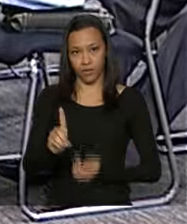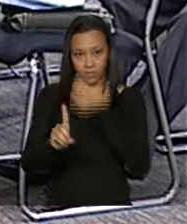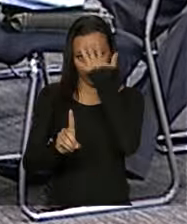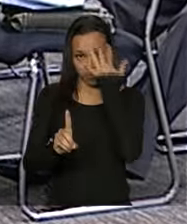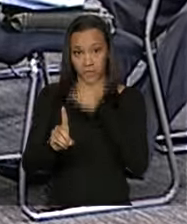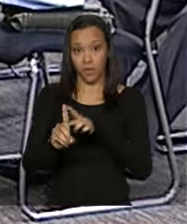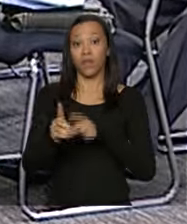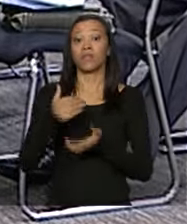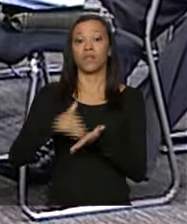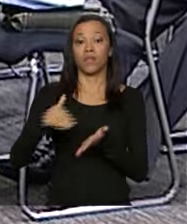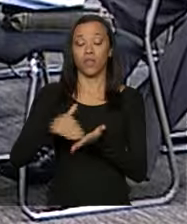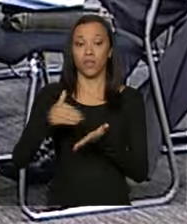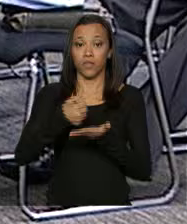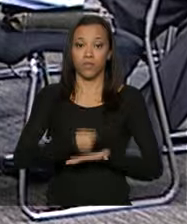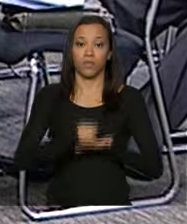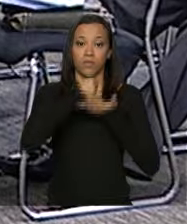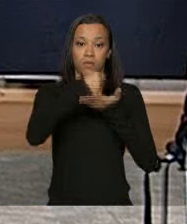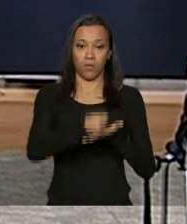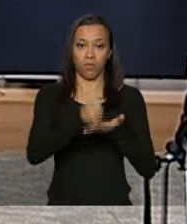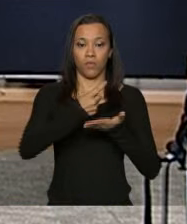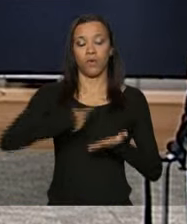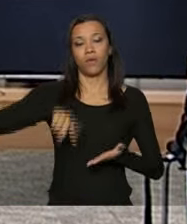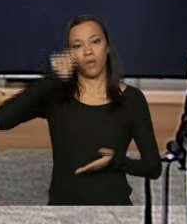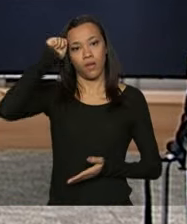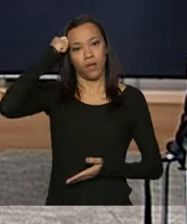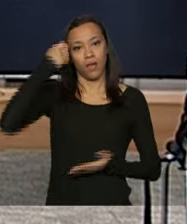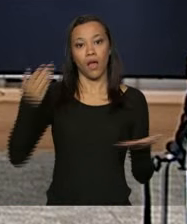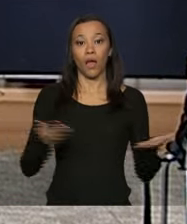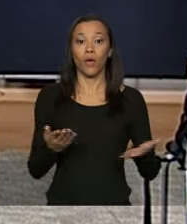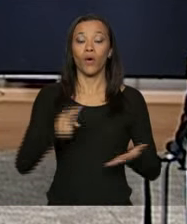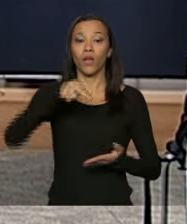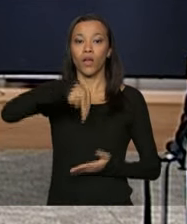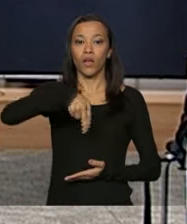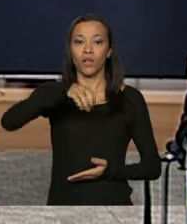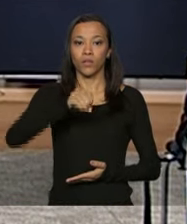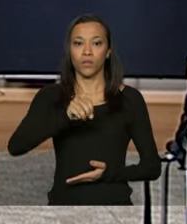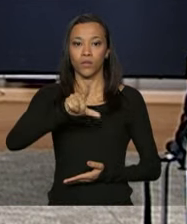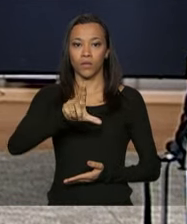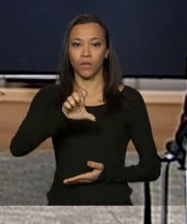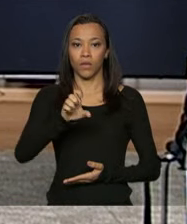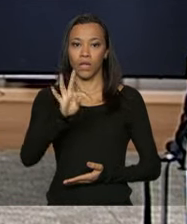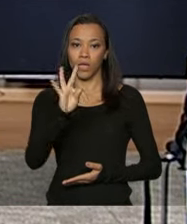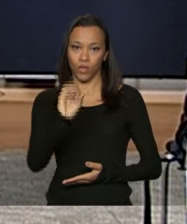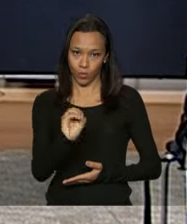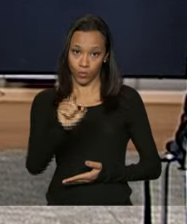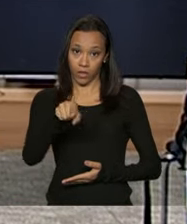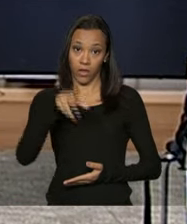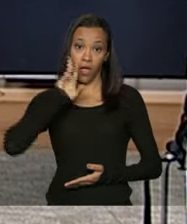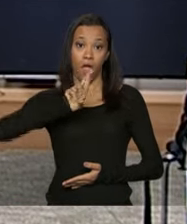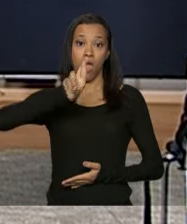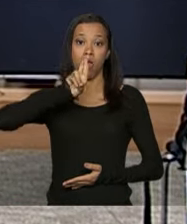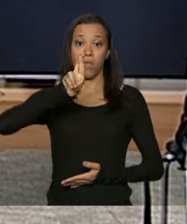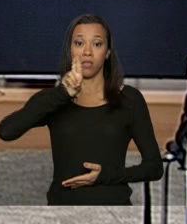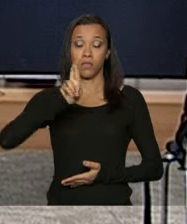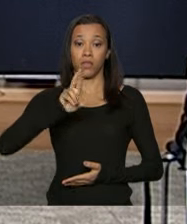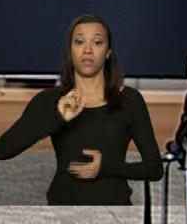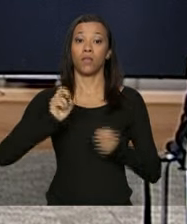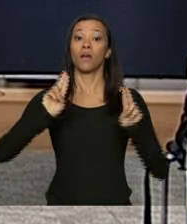suas considerações passamos a palavra a Marlova Noleto, diretora da área programática da UNESCO no Brasil.